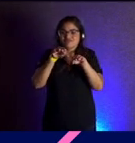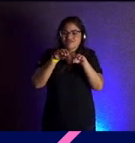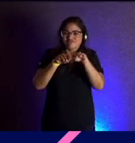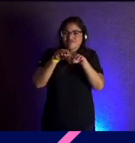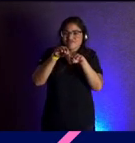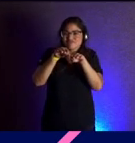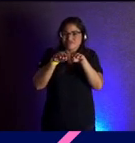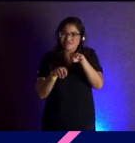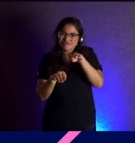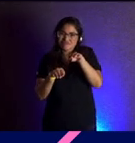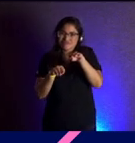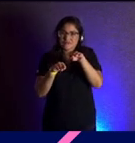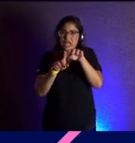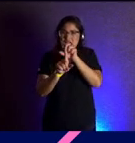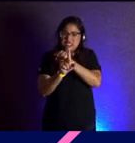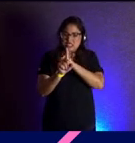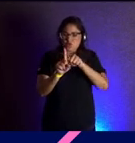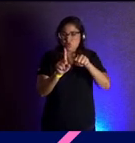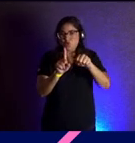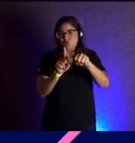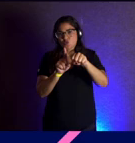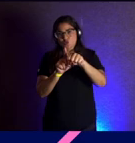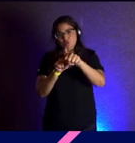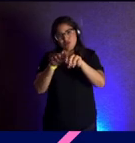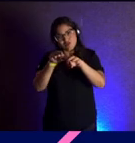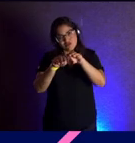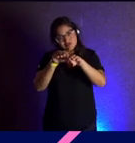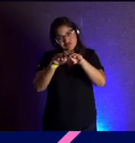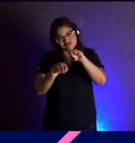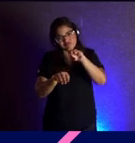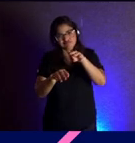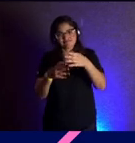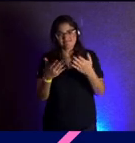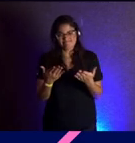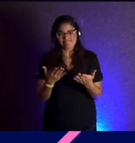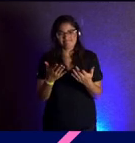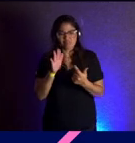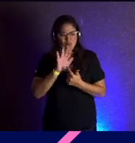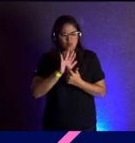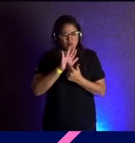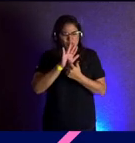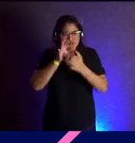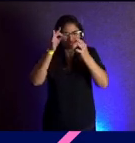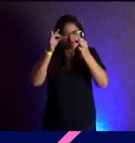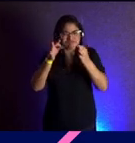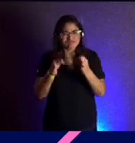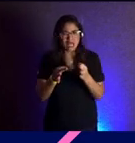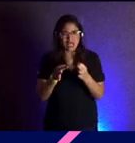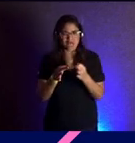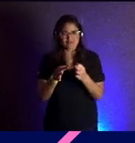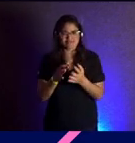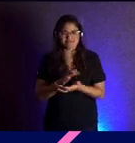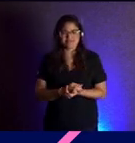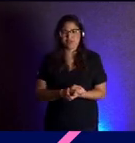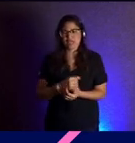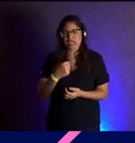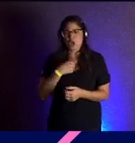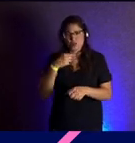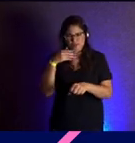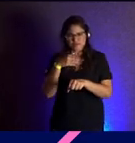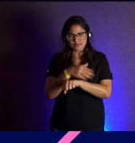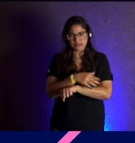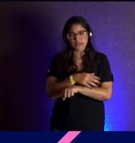fica absolutamente evidente, né? Porque se a gente vê o histórico, até outro dia foi interessante, estava